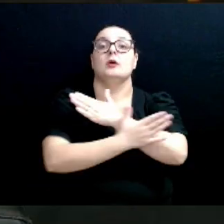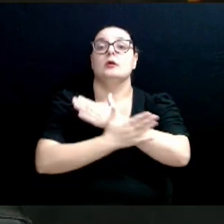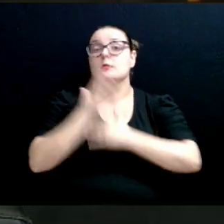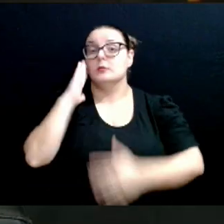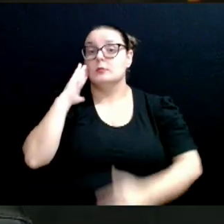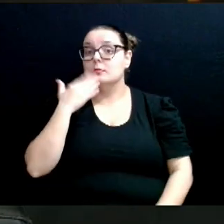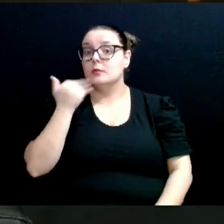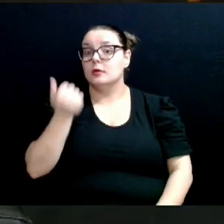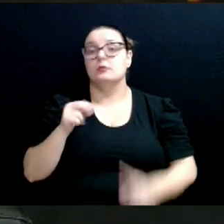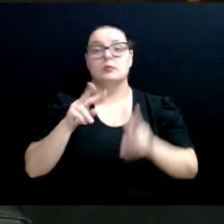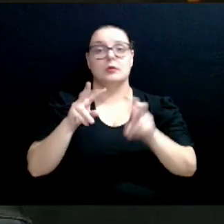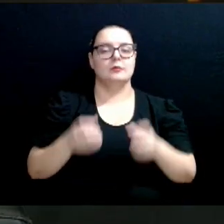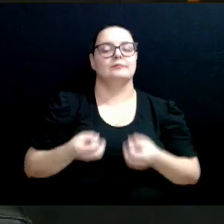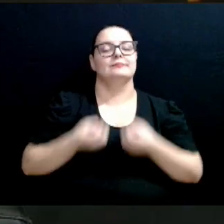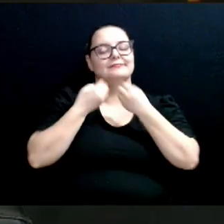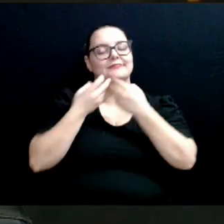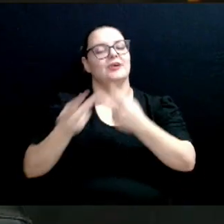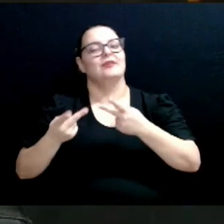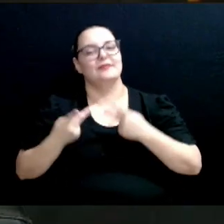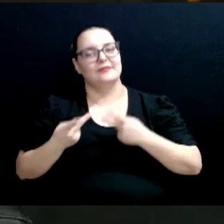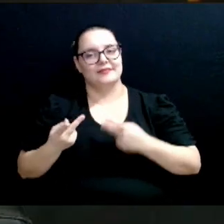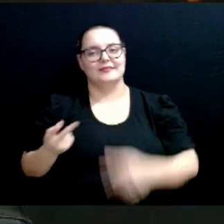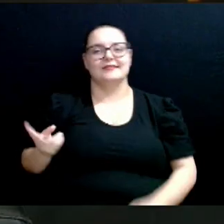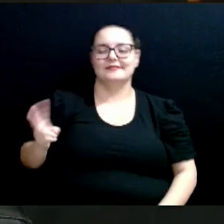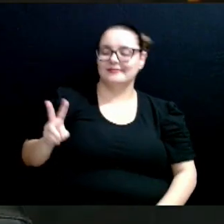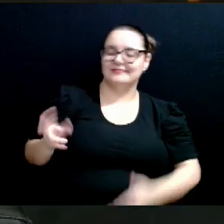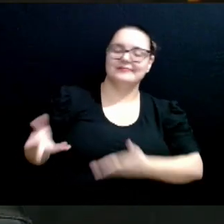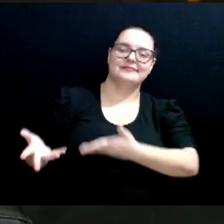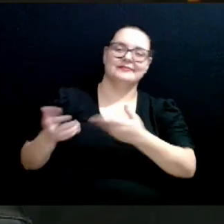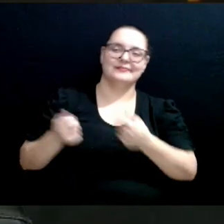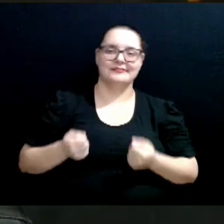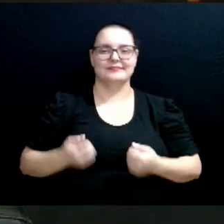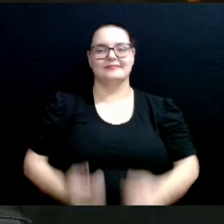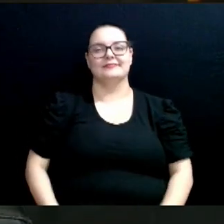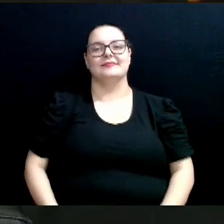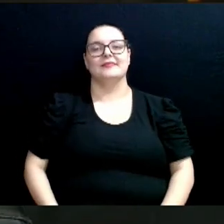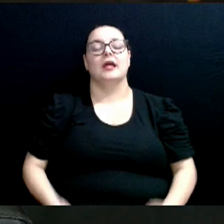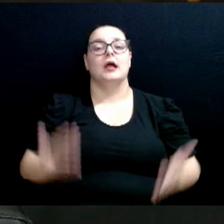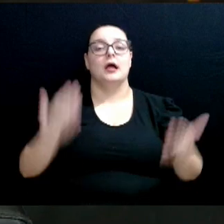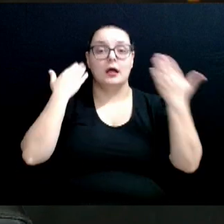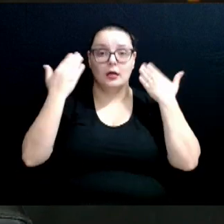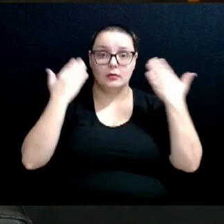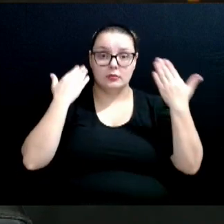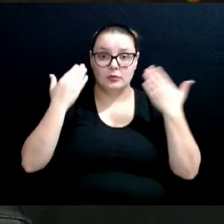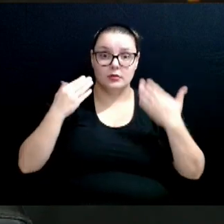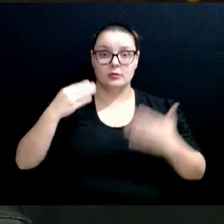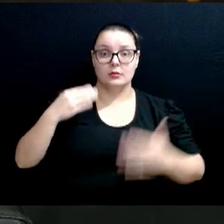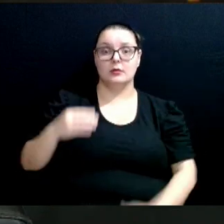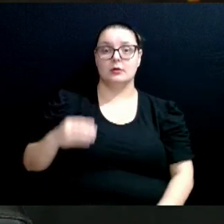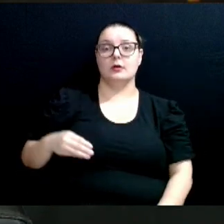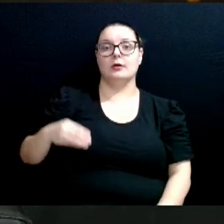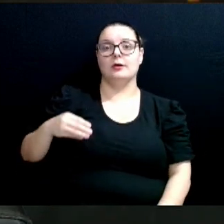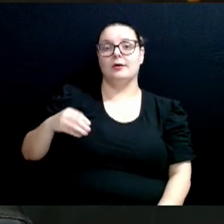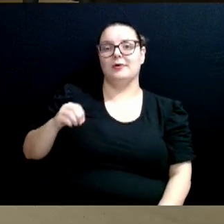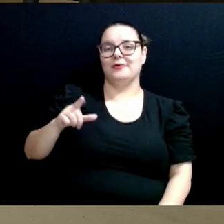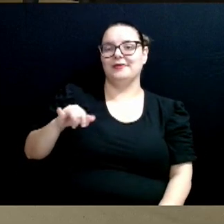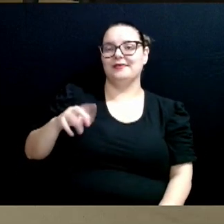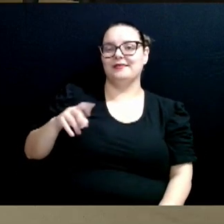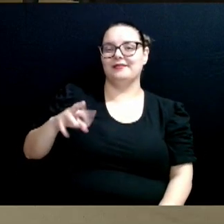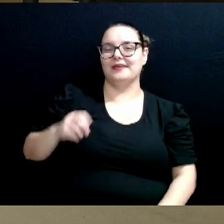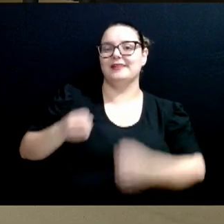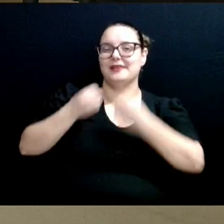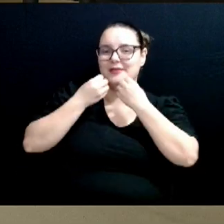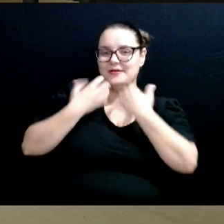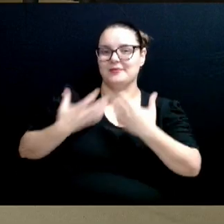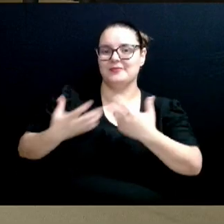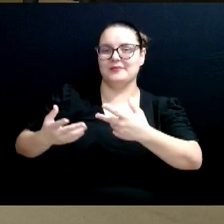vamos dar as boas-vindas às nossas convidadas. Eu recebo aqui no estúdio a psicóloga Amarilis Oliveira. Seja muito bem-vinda, Amarilis. Muito bom dia para